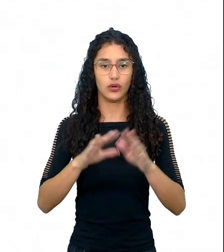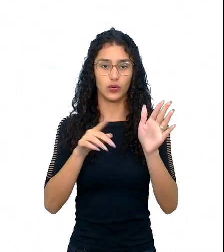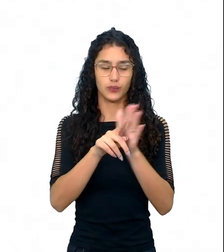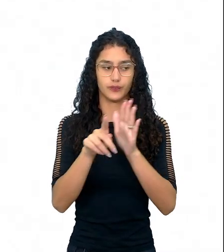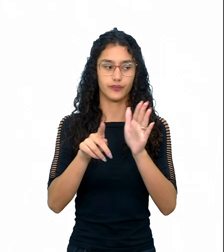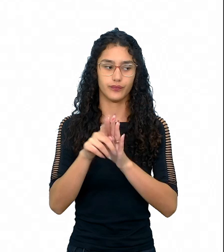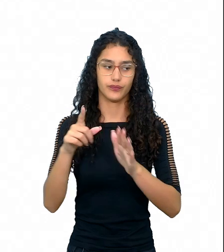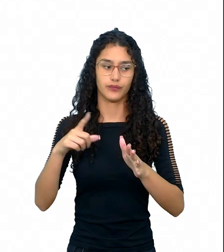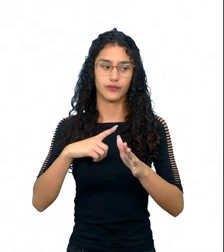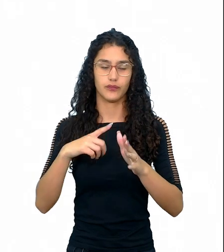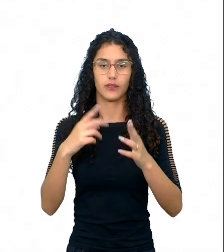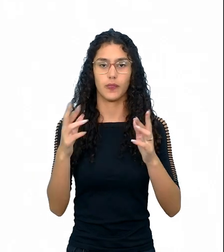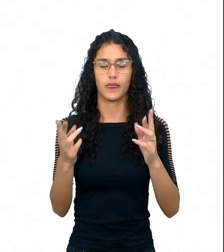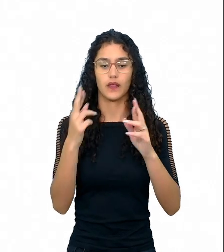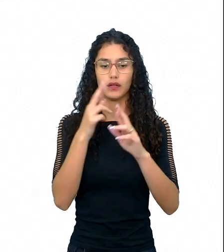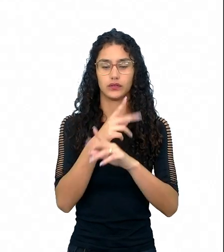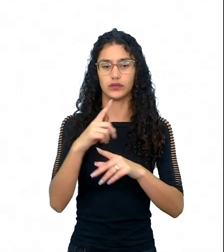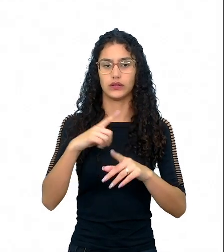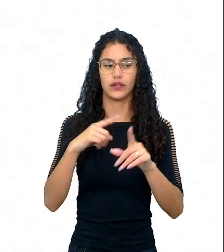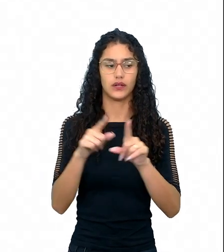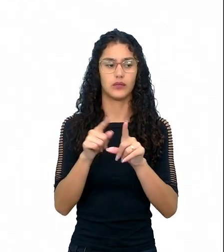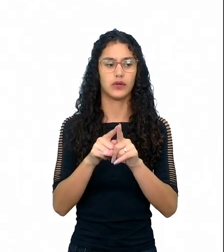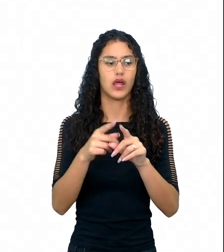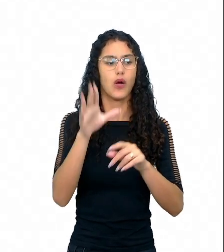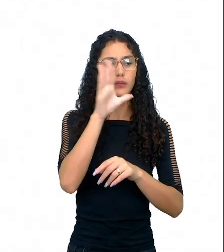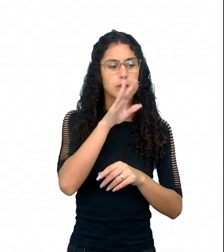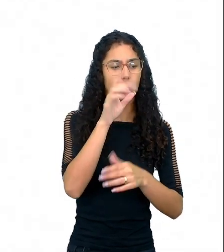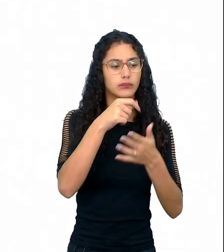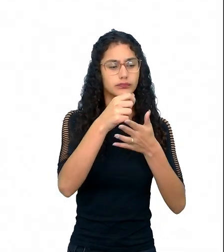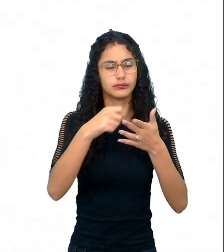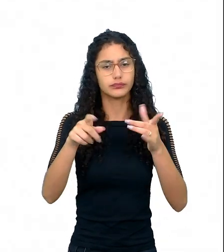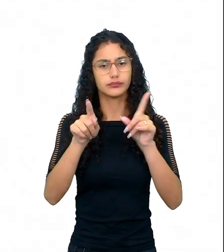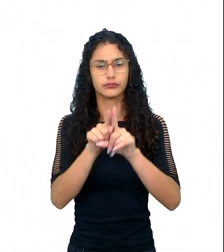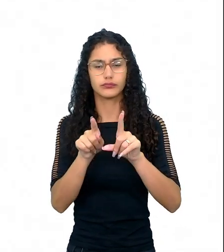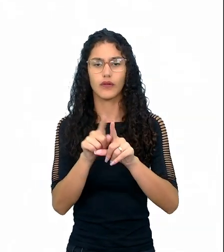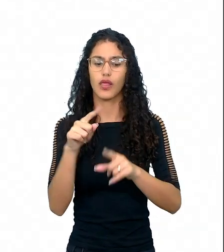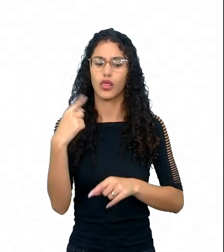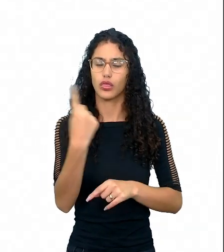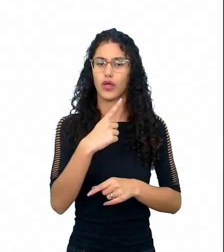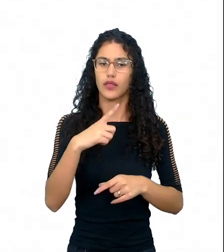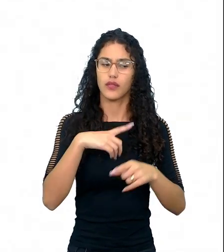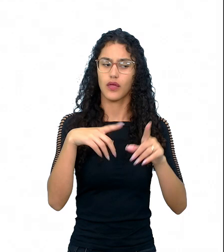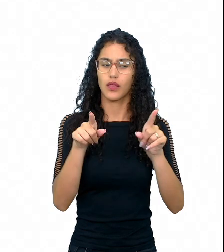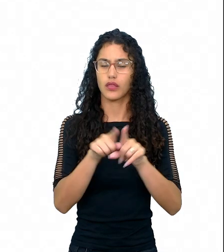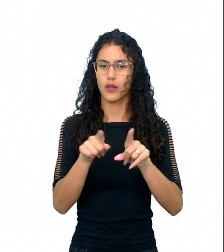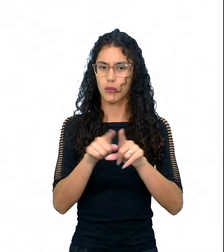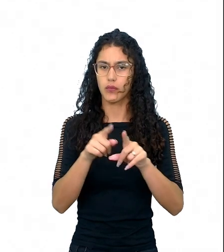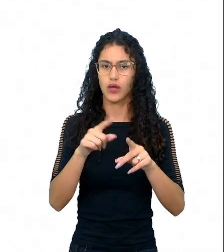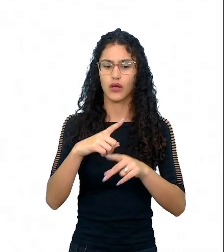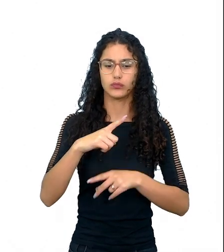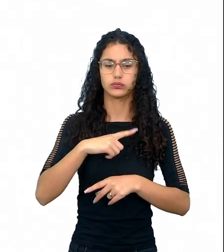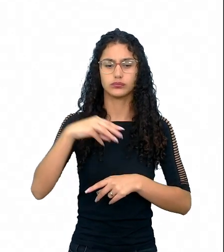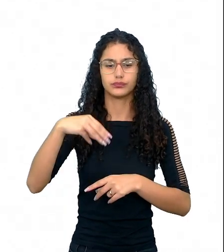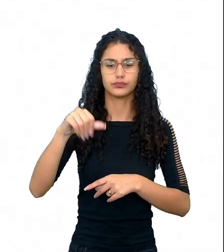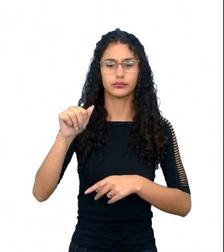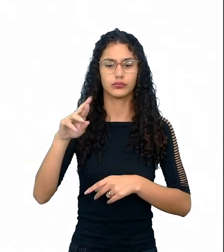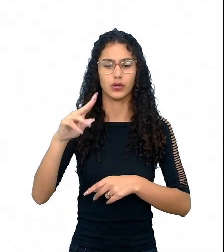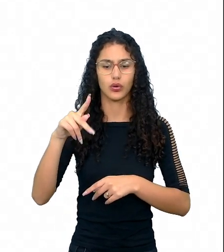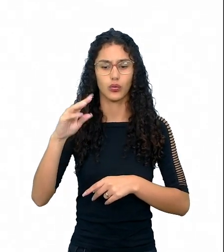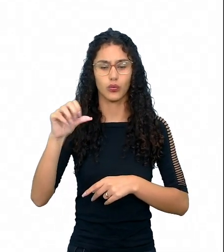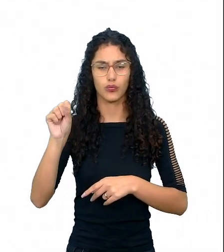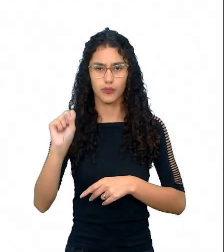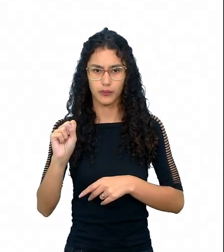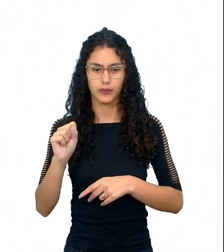das relações entre a oralidade e a escrita, nós temos aqui também, segundo Marcuski, né,